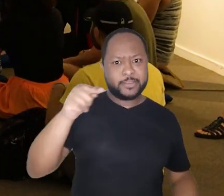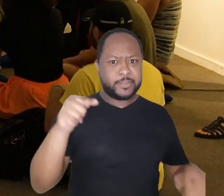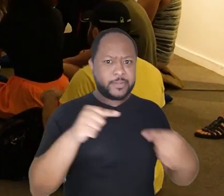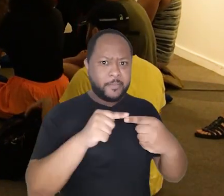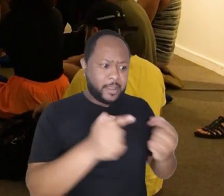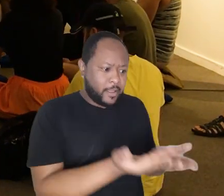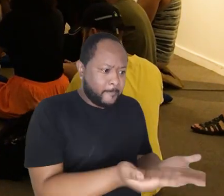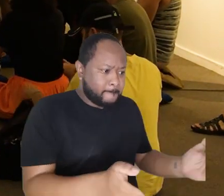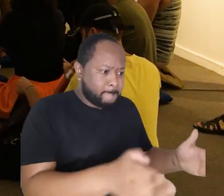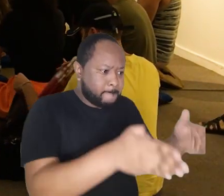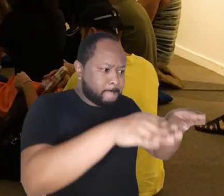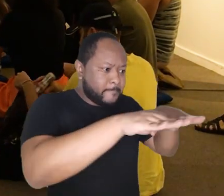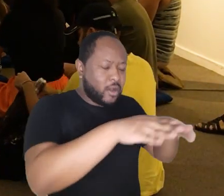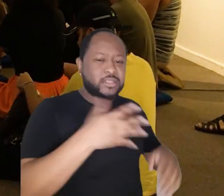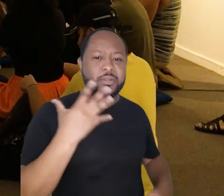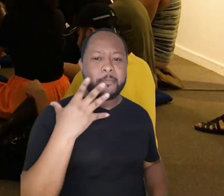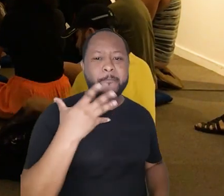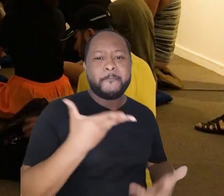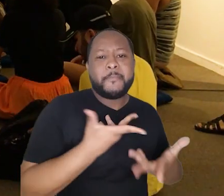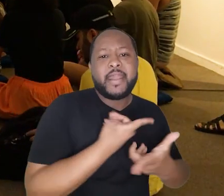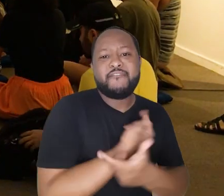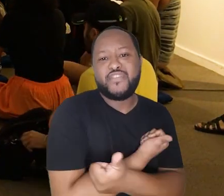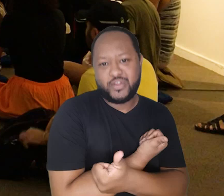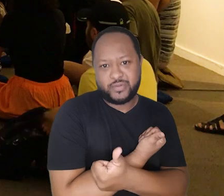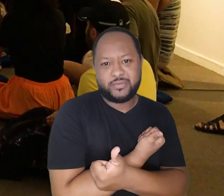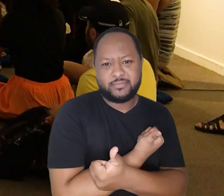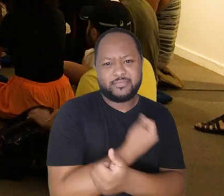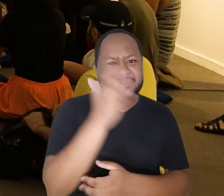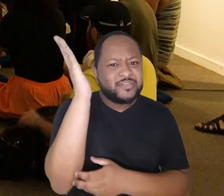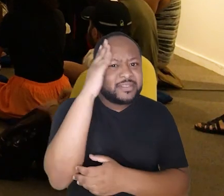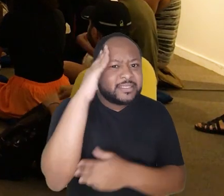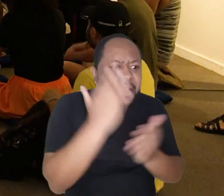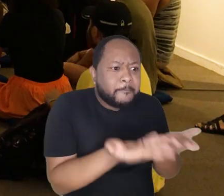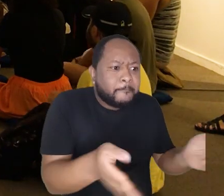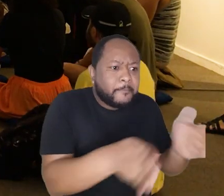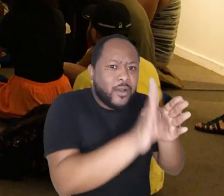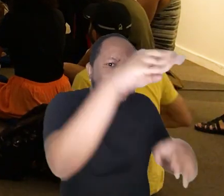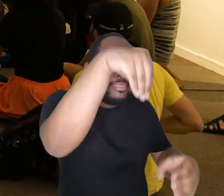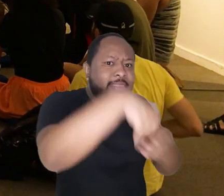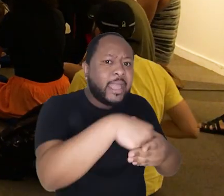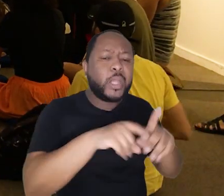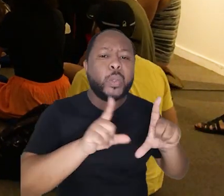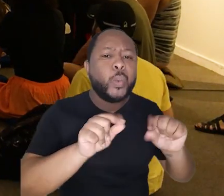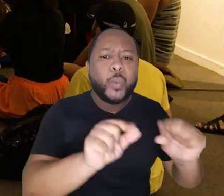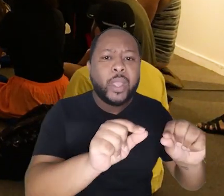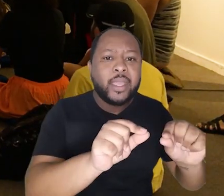aqui. Maravilhoso. Vocês fazem ideia do que tem dentro desse pote? Não, ninguém